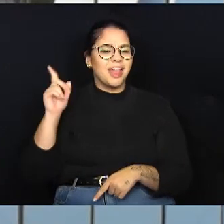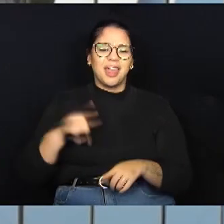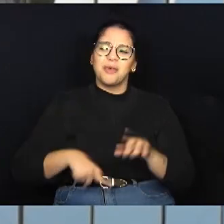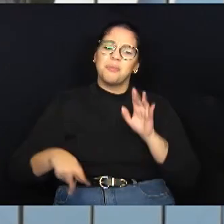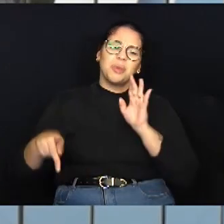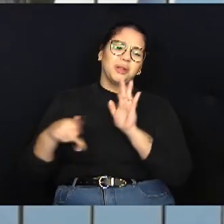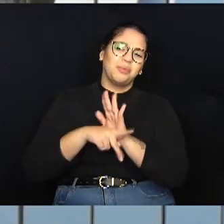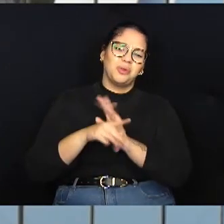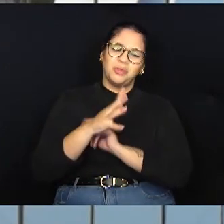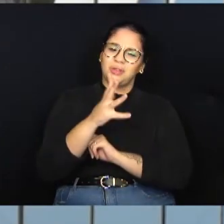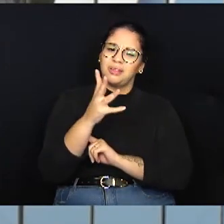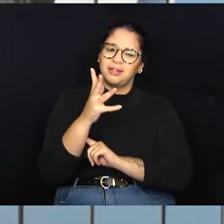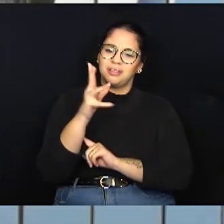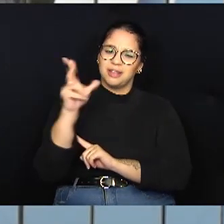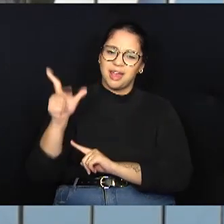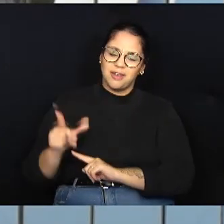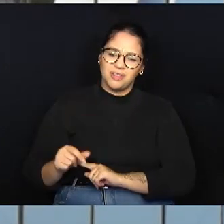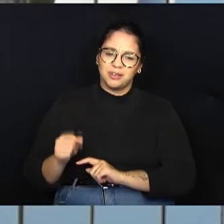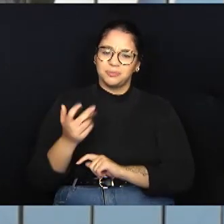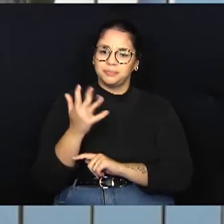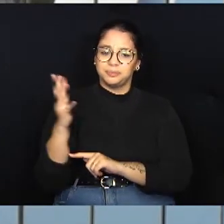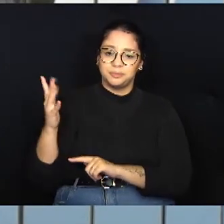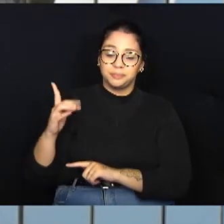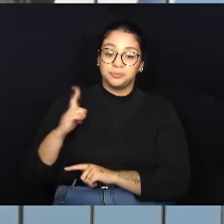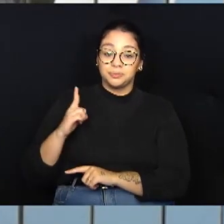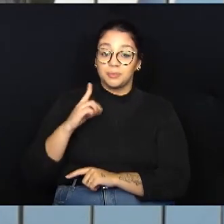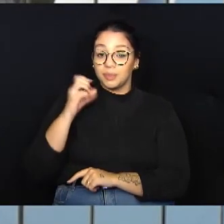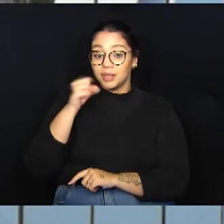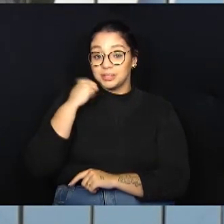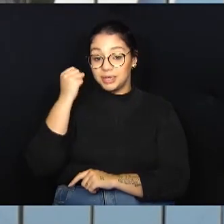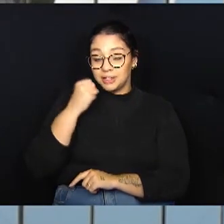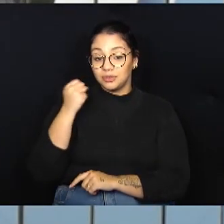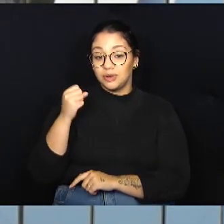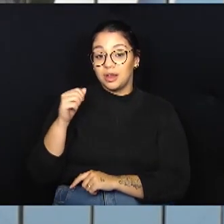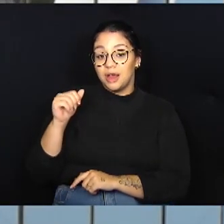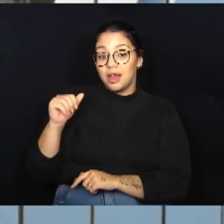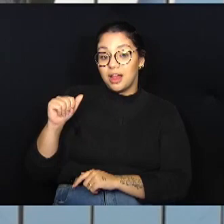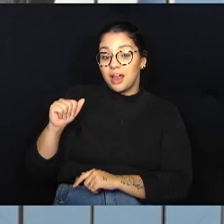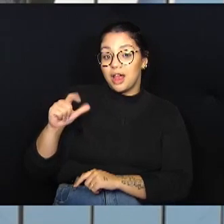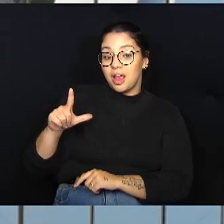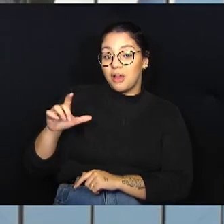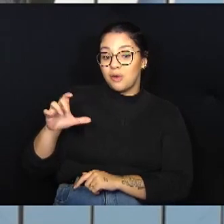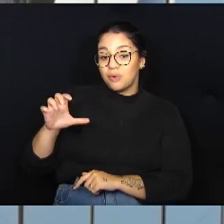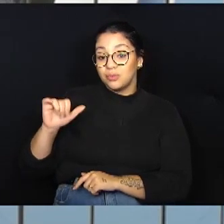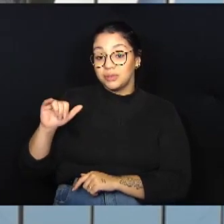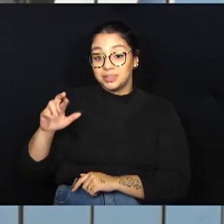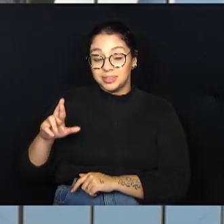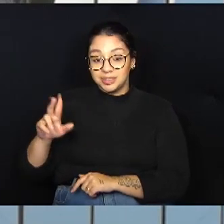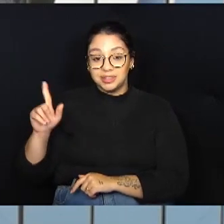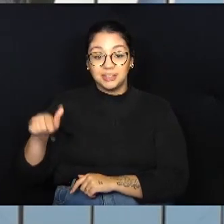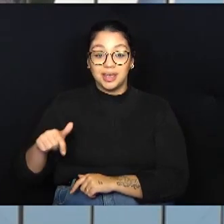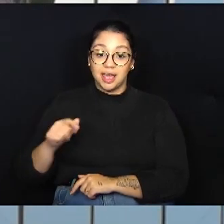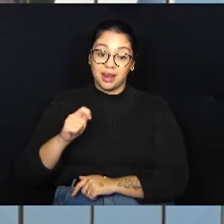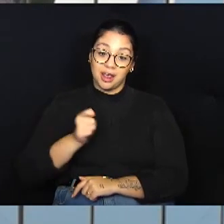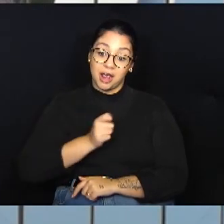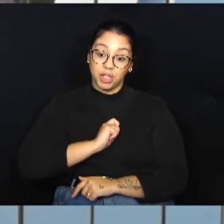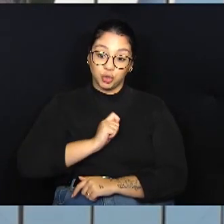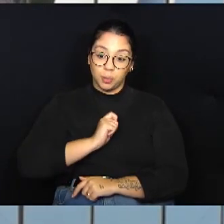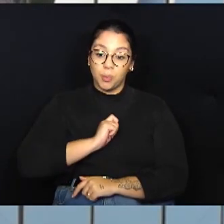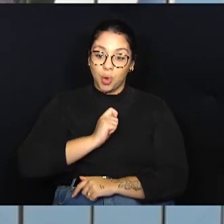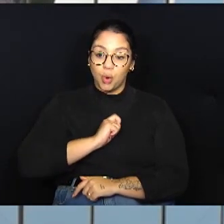enorme. O senador Darcy Ribeiro, de saudosa memória, ele, antropólogo, escreveu um livro